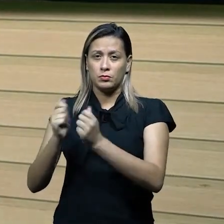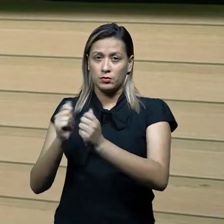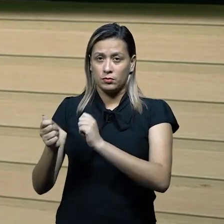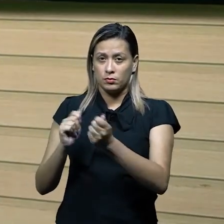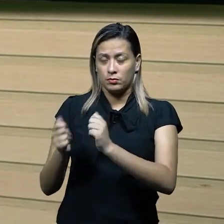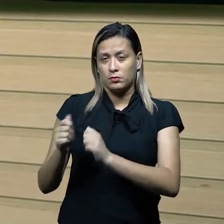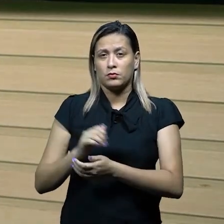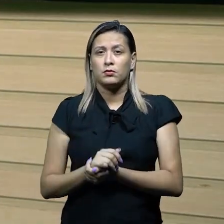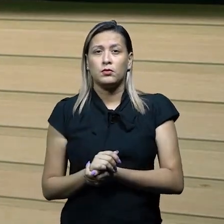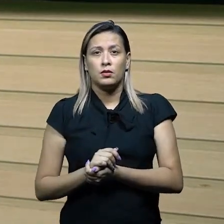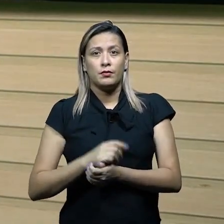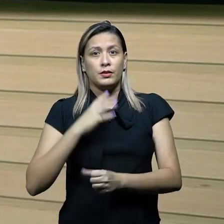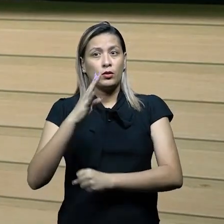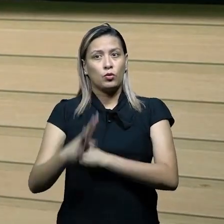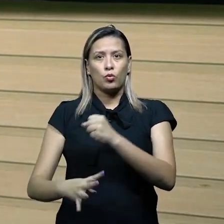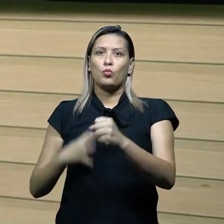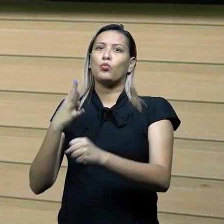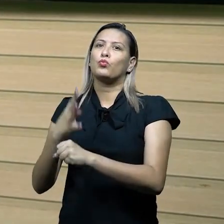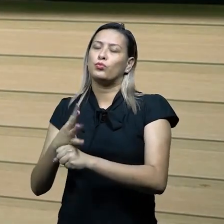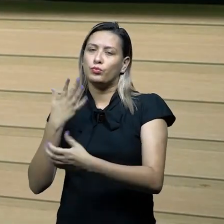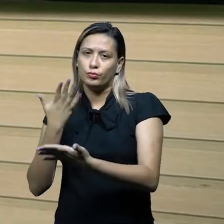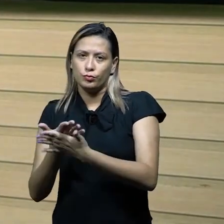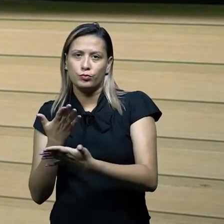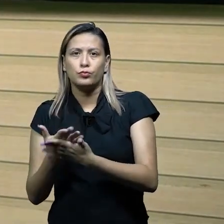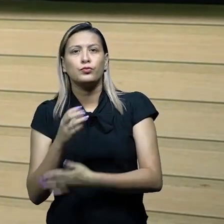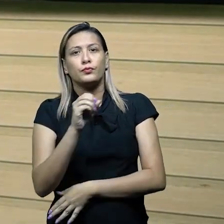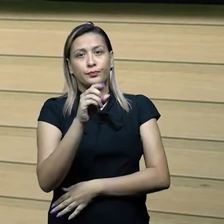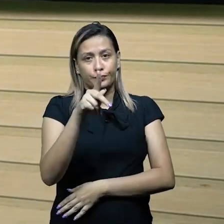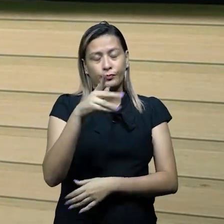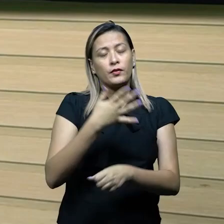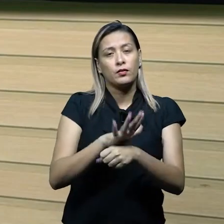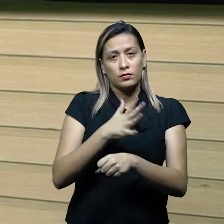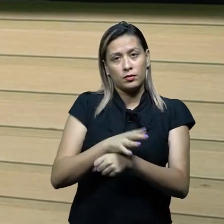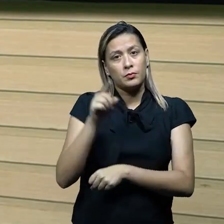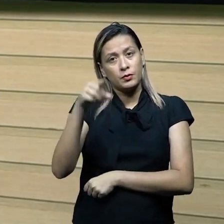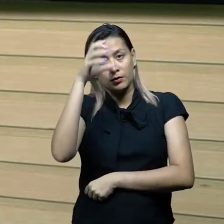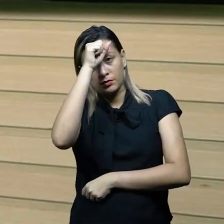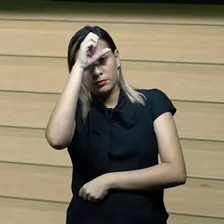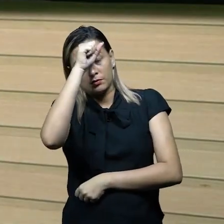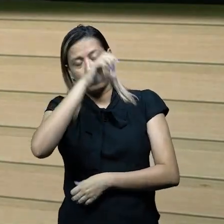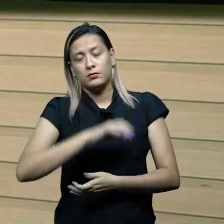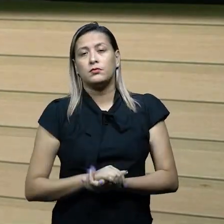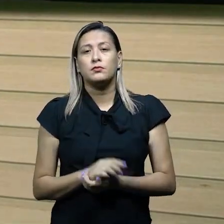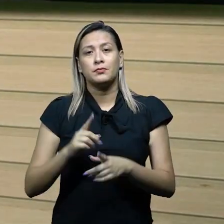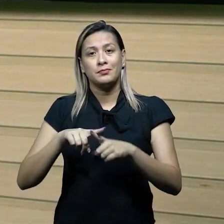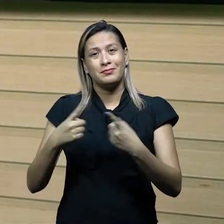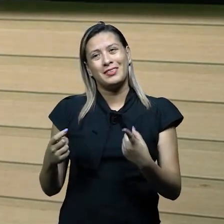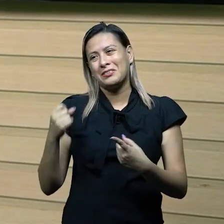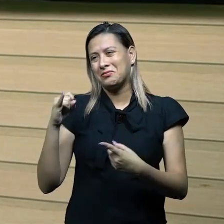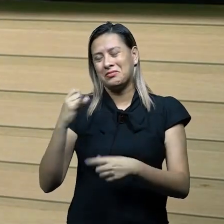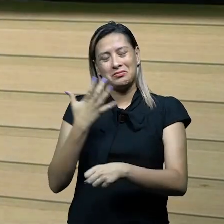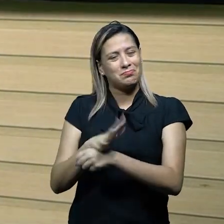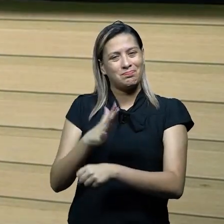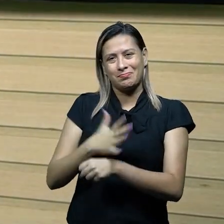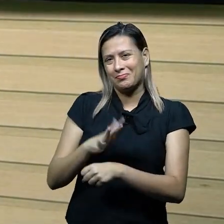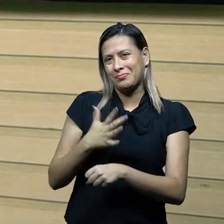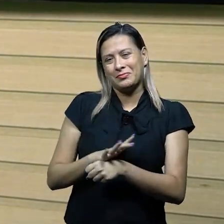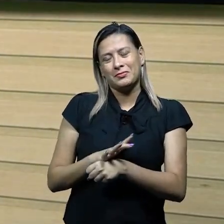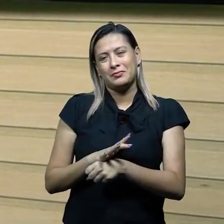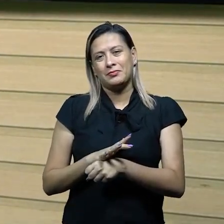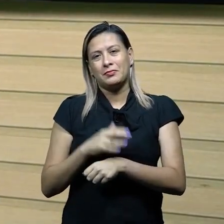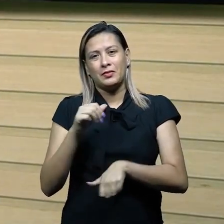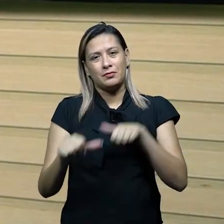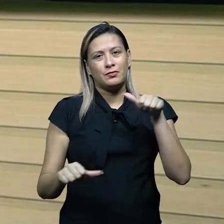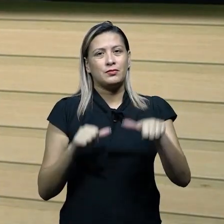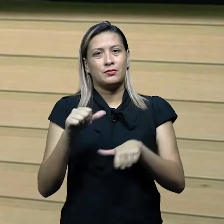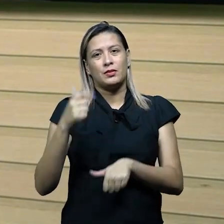administração. Você vai passar 4 anos estudando. Beleza, é um treinamento, você está aprendendo. Mas se você não chegar e colocar isso em prática para ser um bom